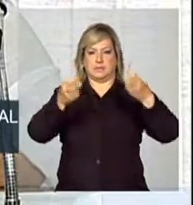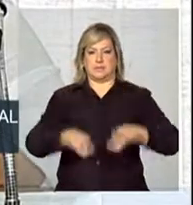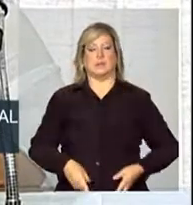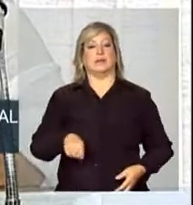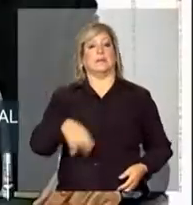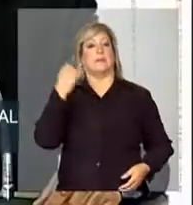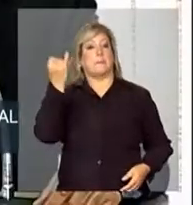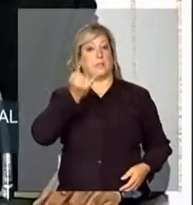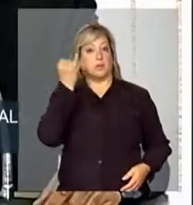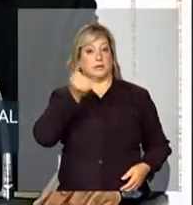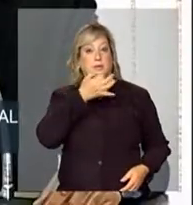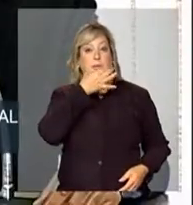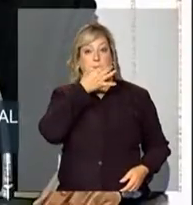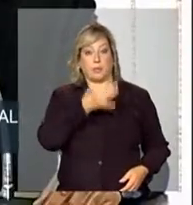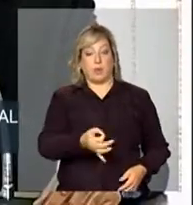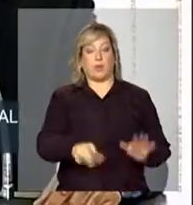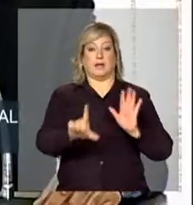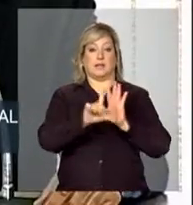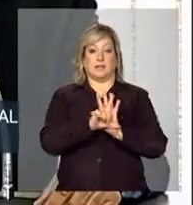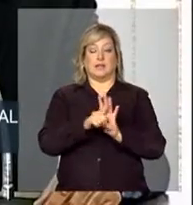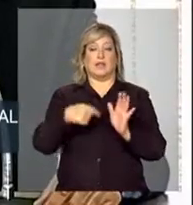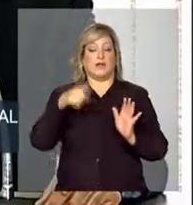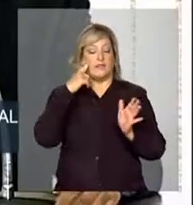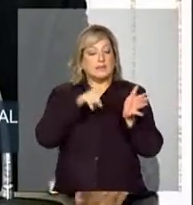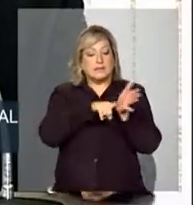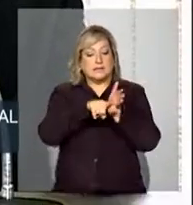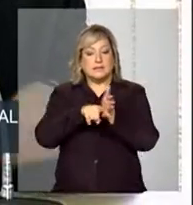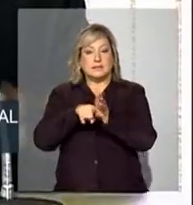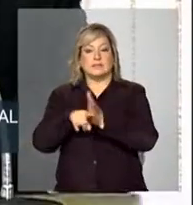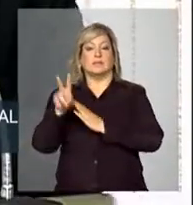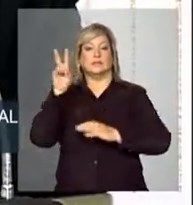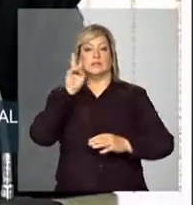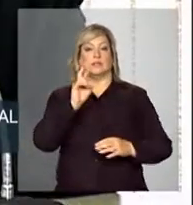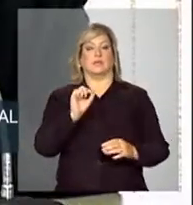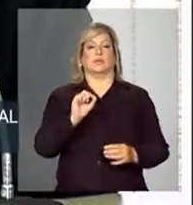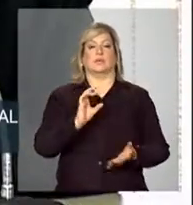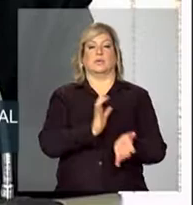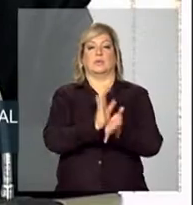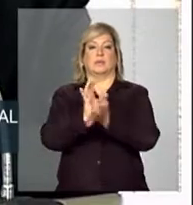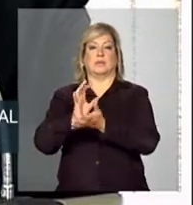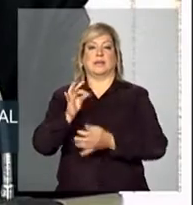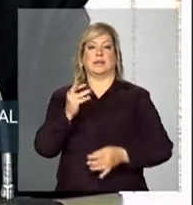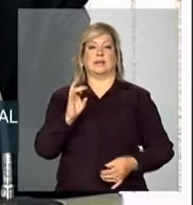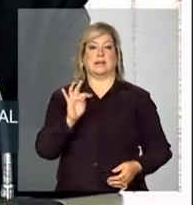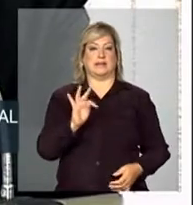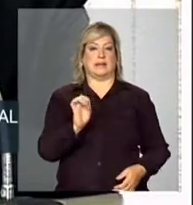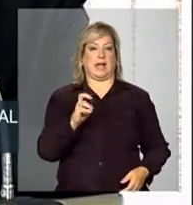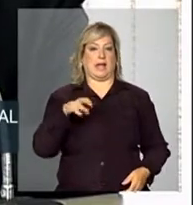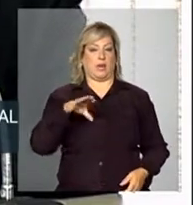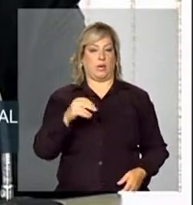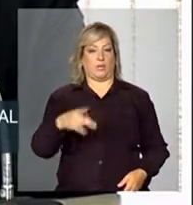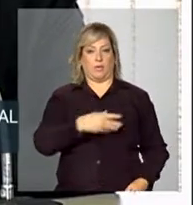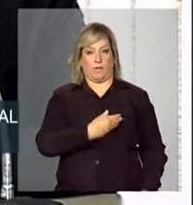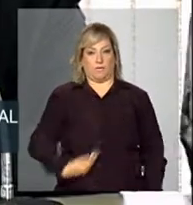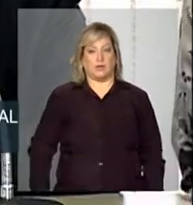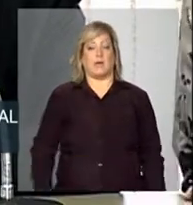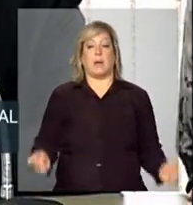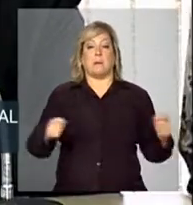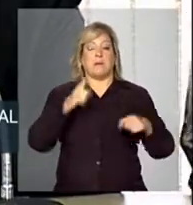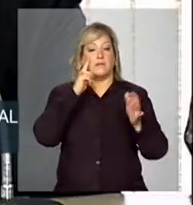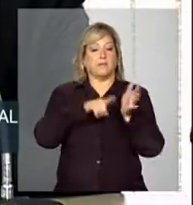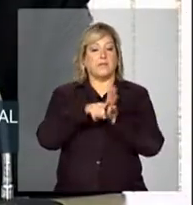importante proposta Legislativa que nós examinaremos através dos órgãos técnicos do governo para que possamos analisar